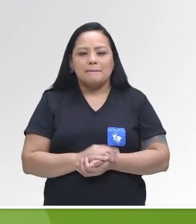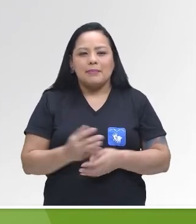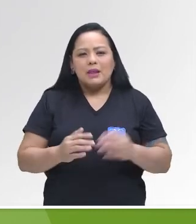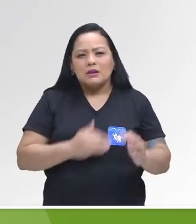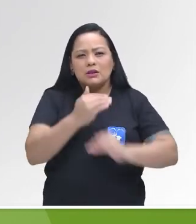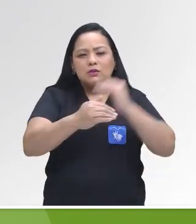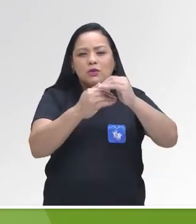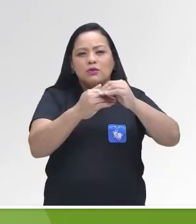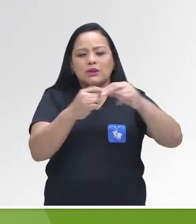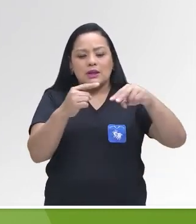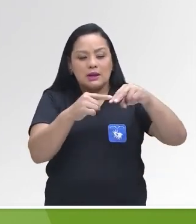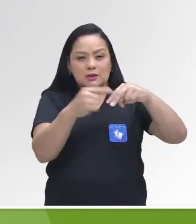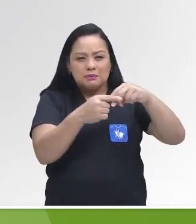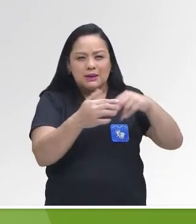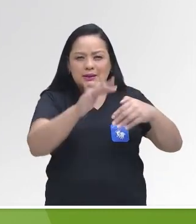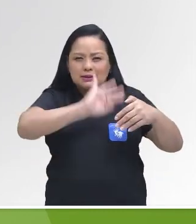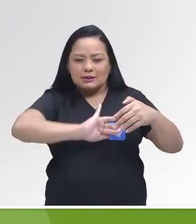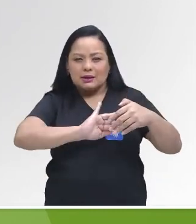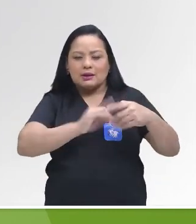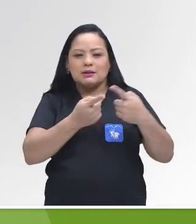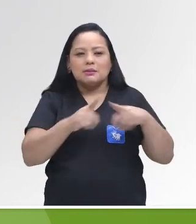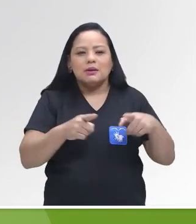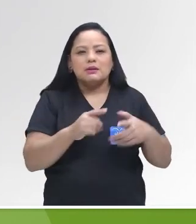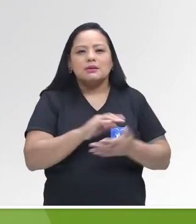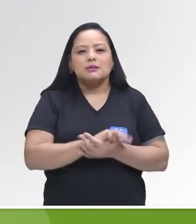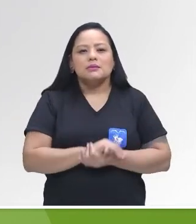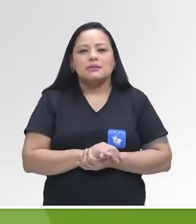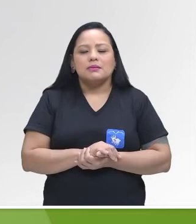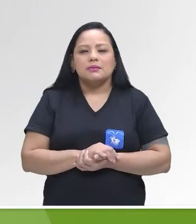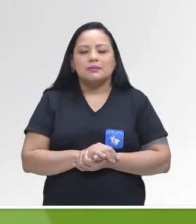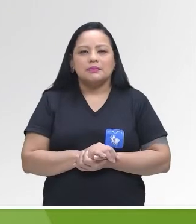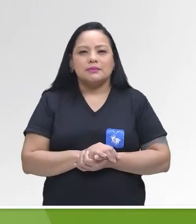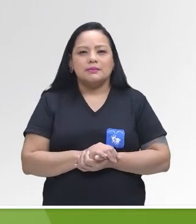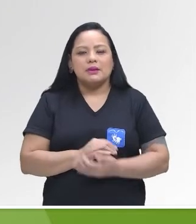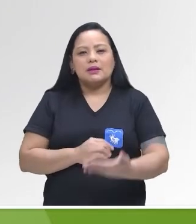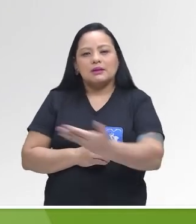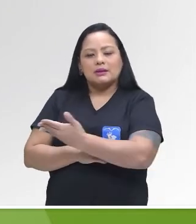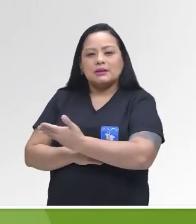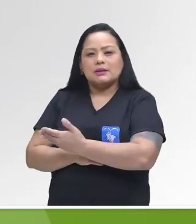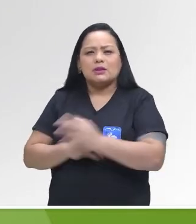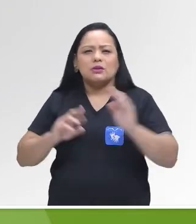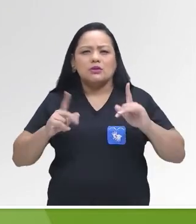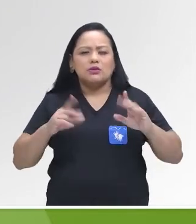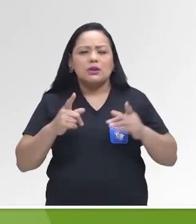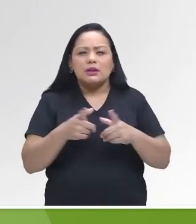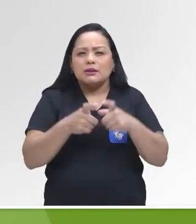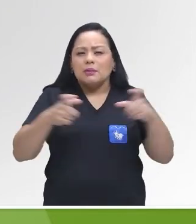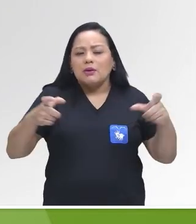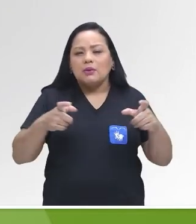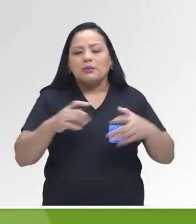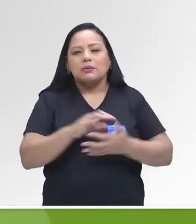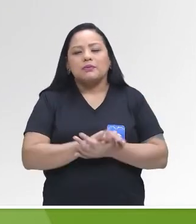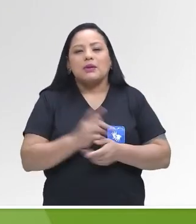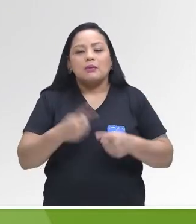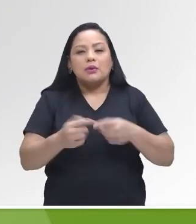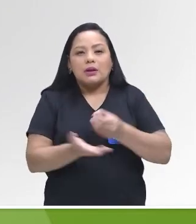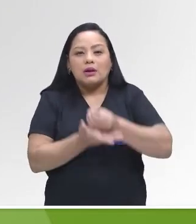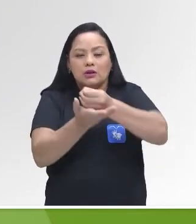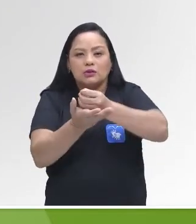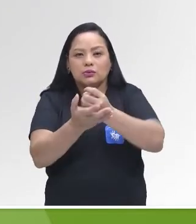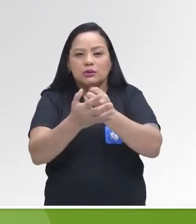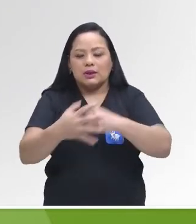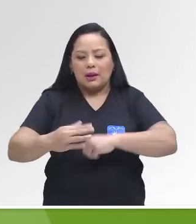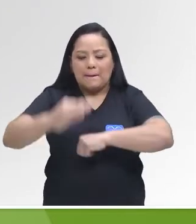desenvolvidas, tá? Só que, especialmente aí nas pererecas, são bem maiores do que a dos sapos, tá? E aí, isso ajuda eles a